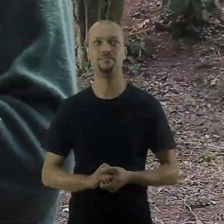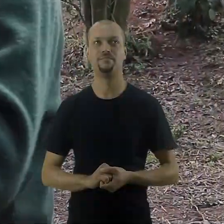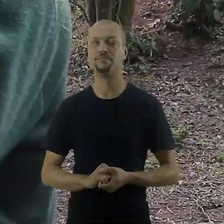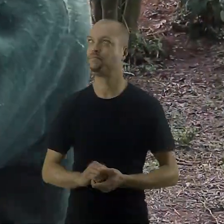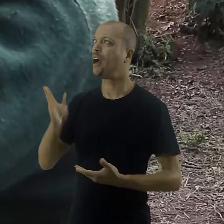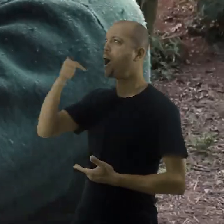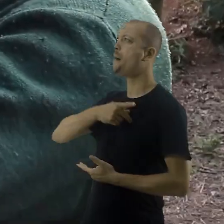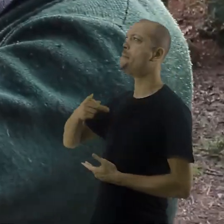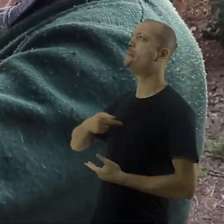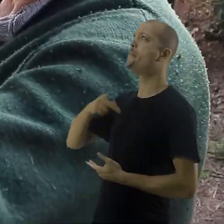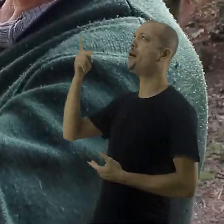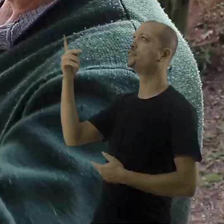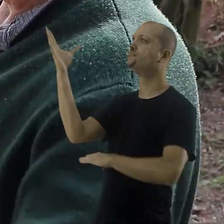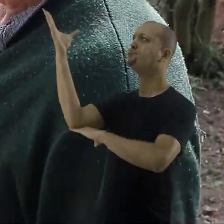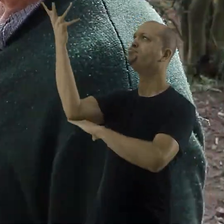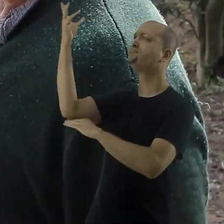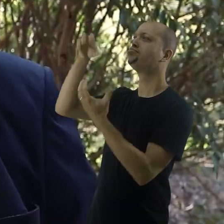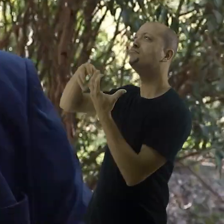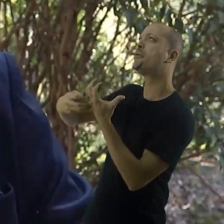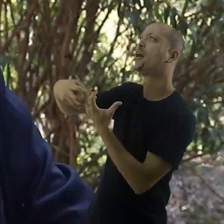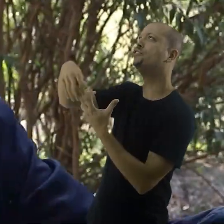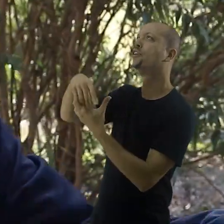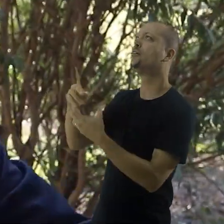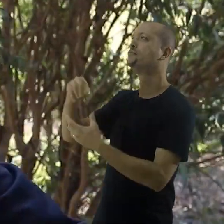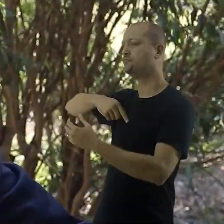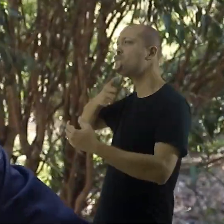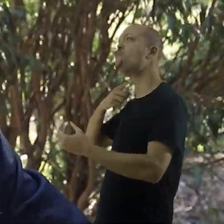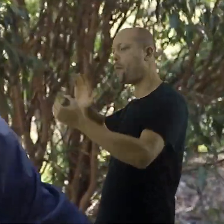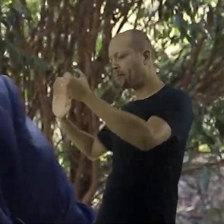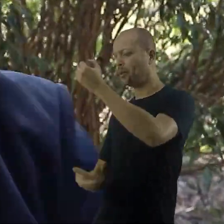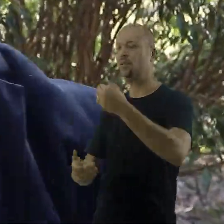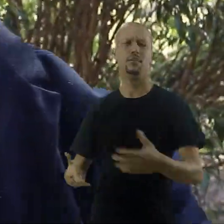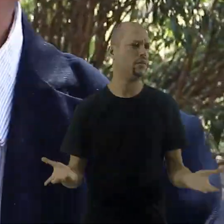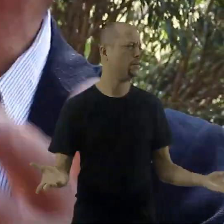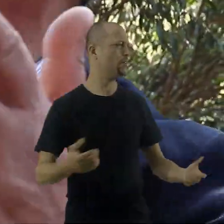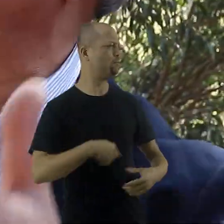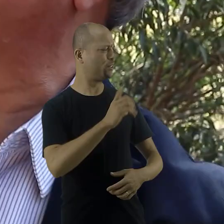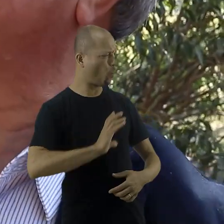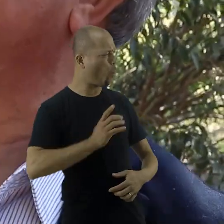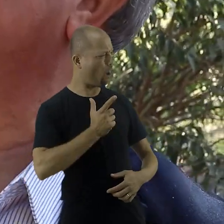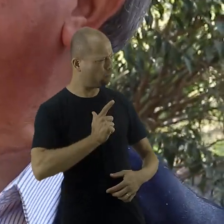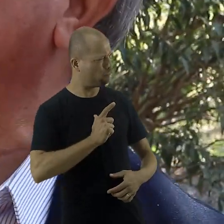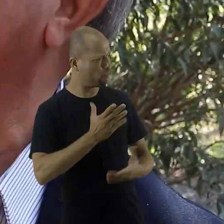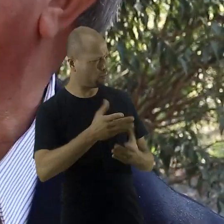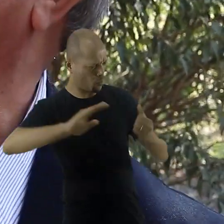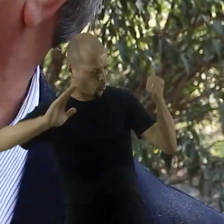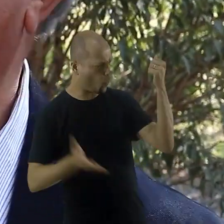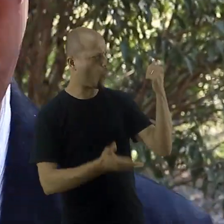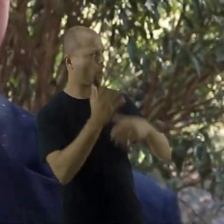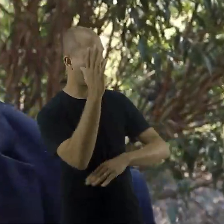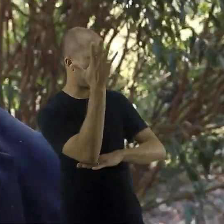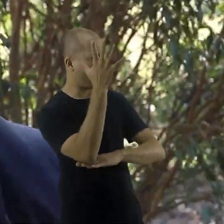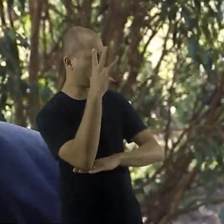Aqui, pastor, esse aqui é o pé de mexerica que eu quero cortar. Mas, Dirceu, você tem coragem mesmo de cortar uma árvore